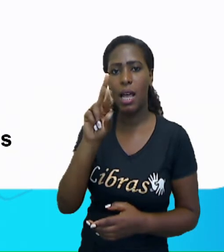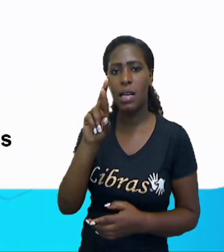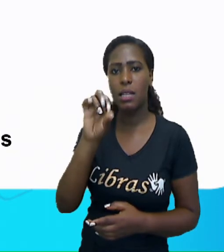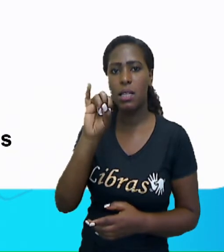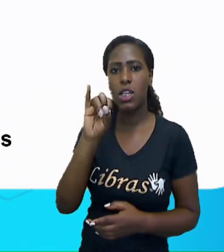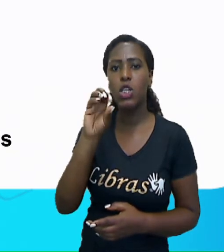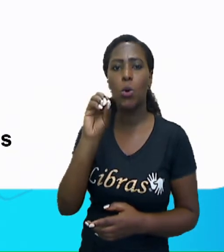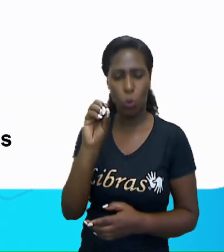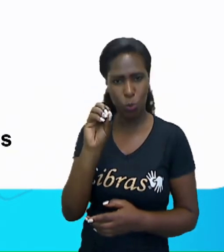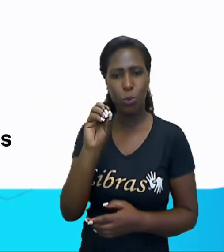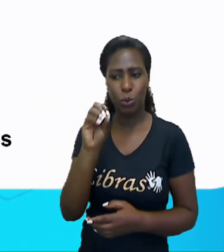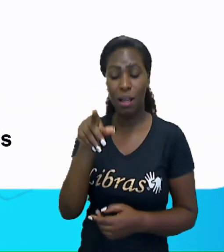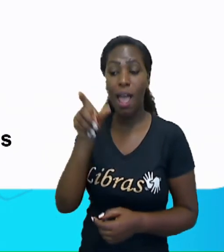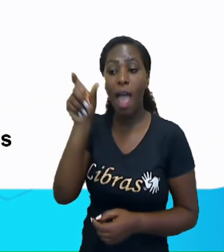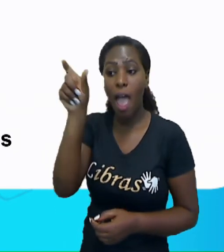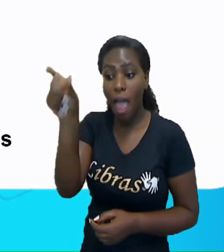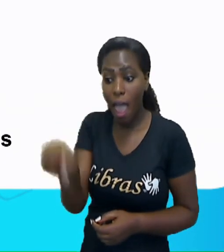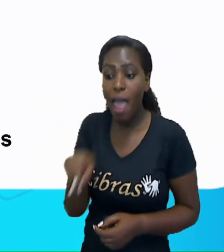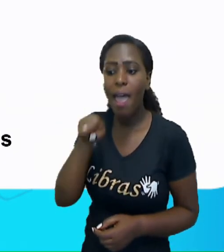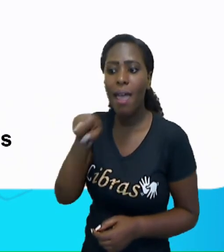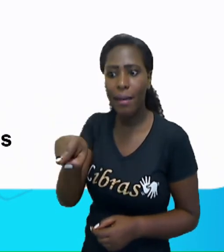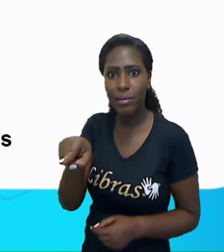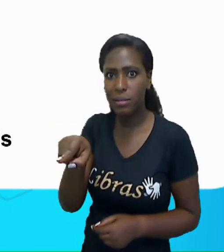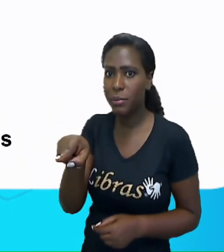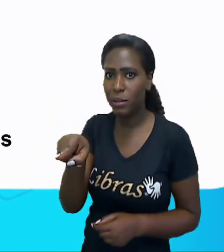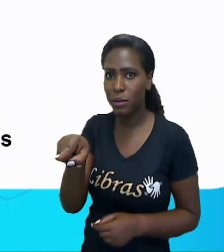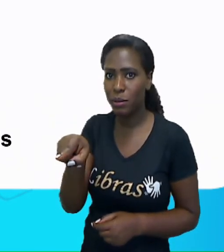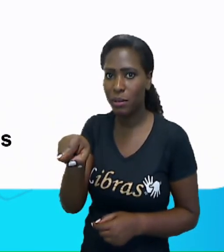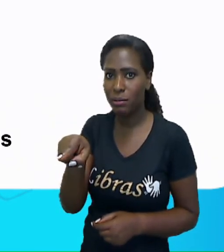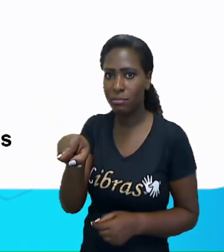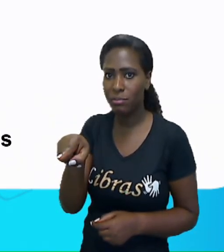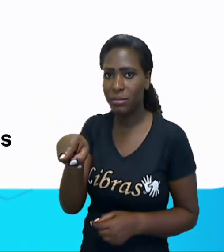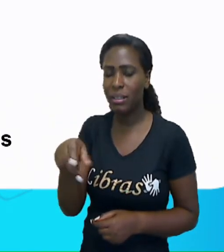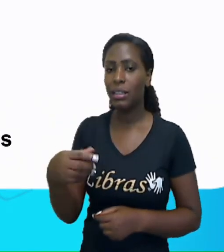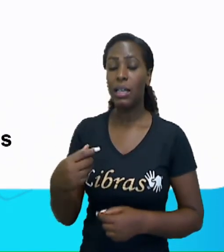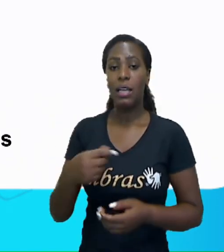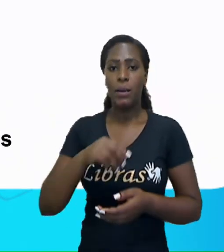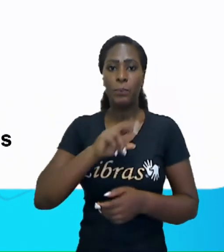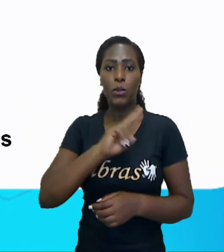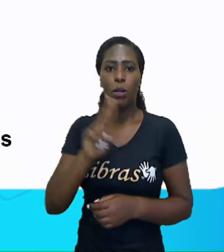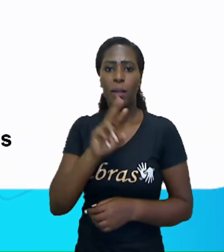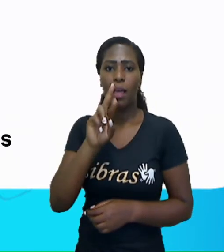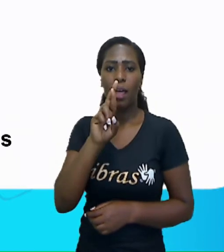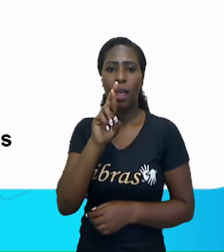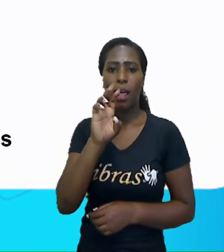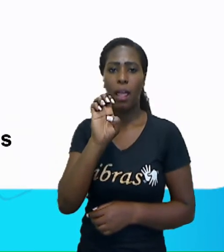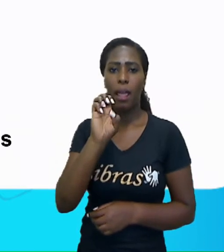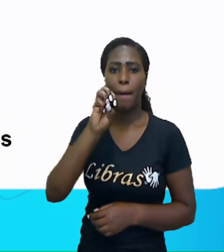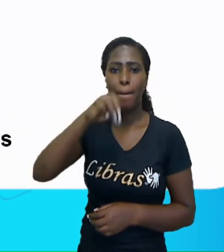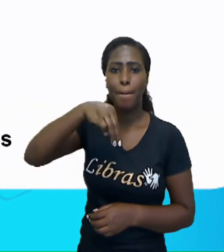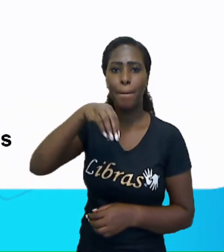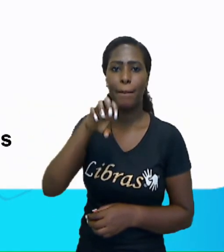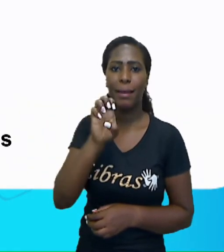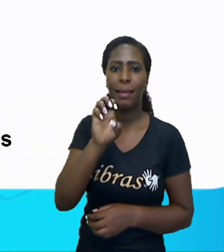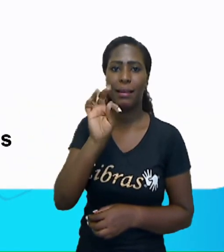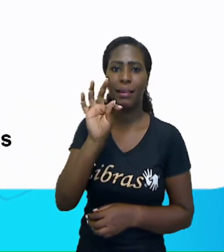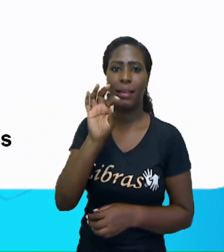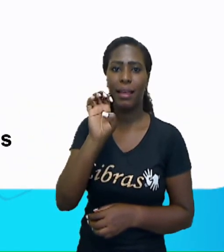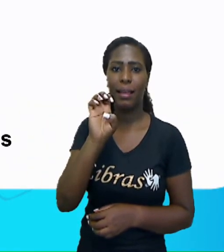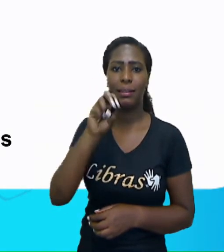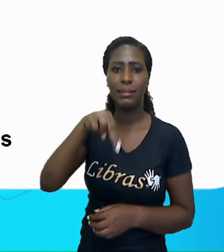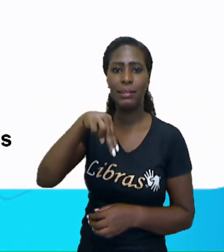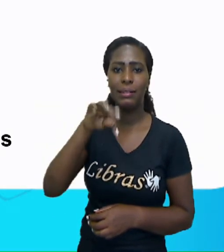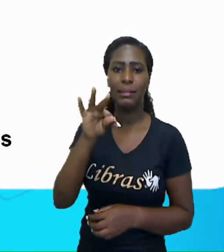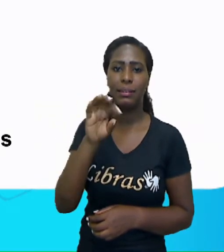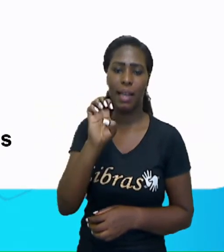quando eu falo de pronome de tratamento, são aquelas palavras usadas com o objetivo de